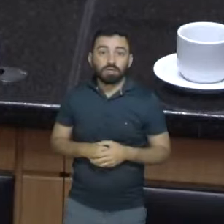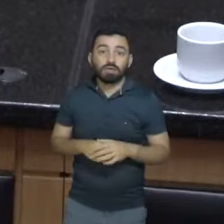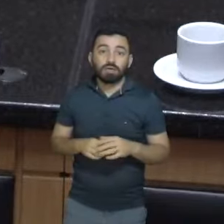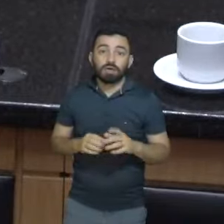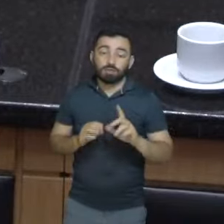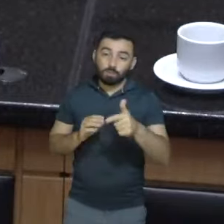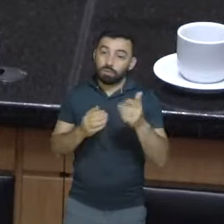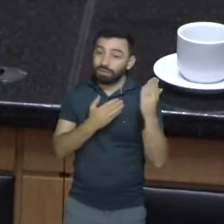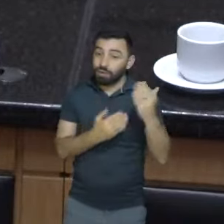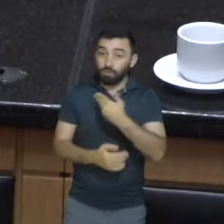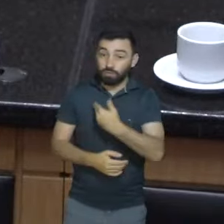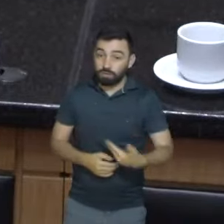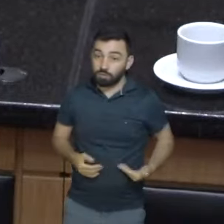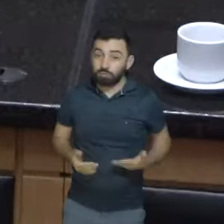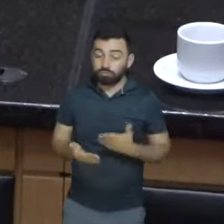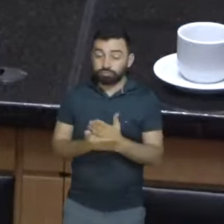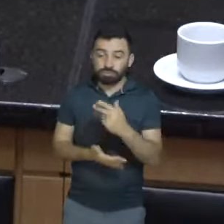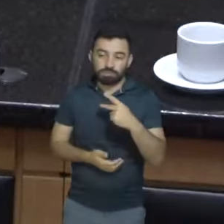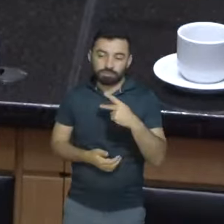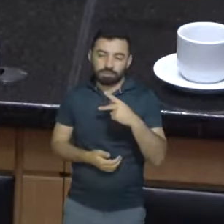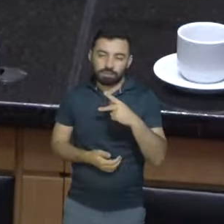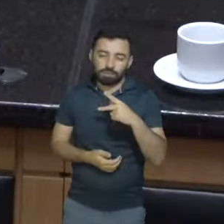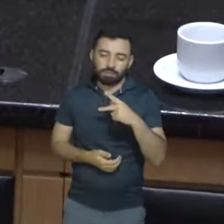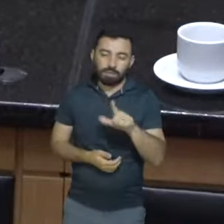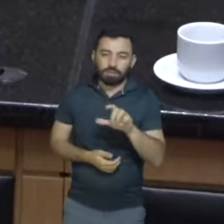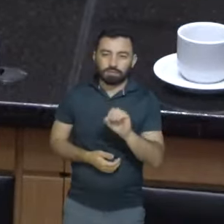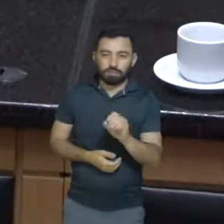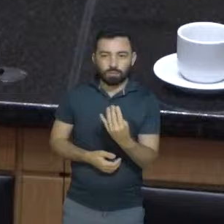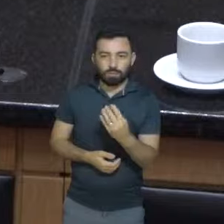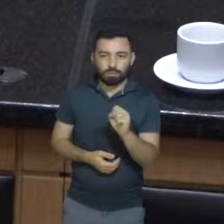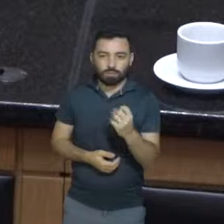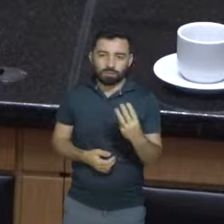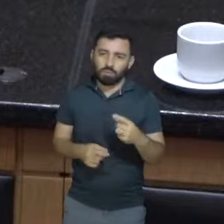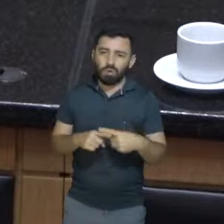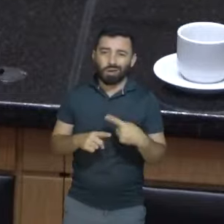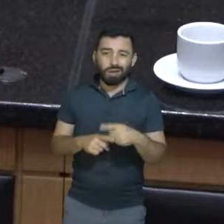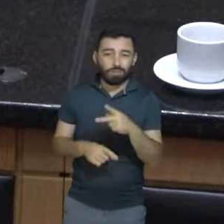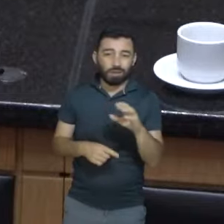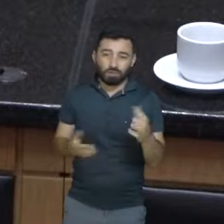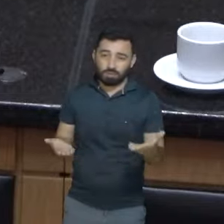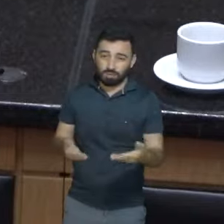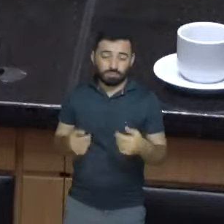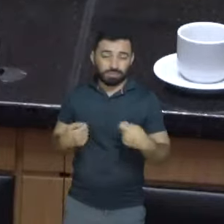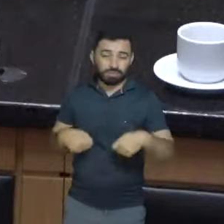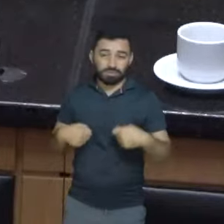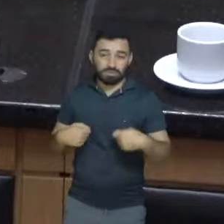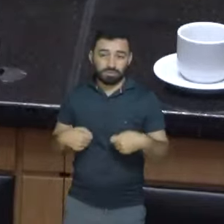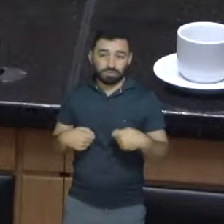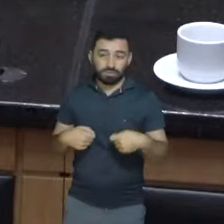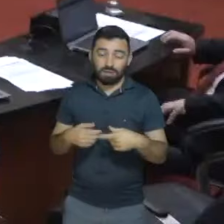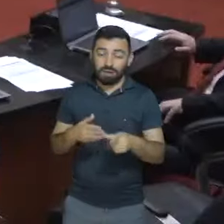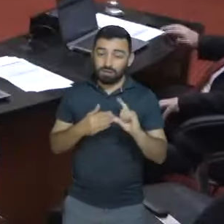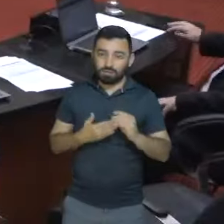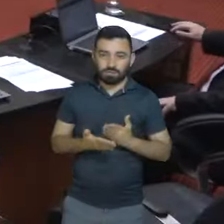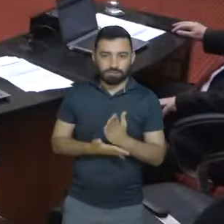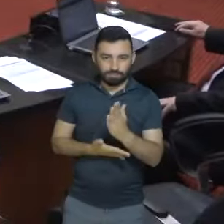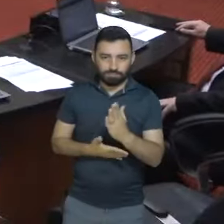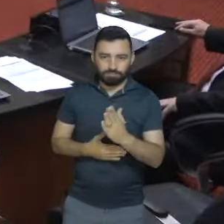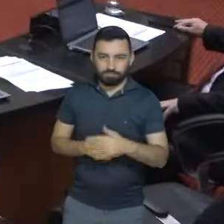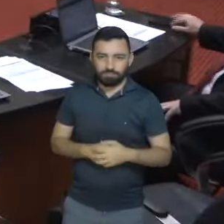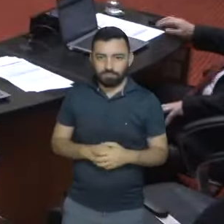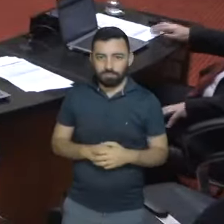sancionar o PL 0483 amanhã ou depois. Até porque a PEC tem que ser promulgada antes da sanção da lei. Mas